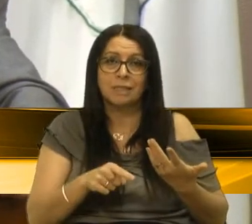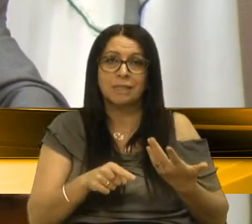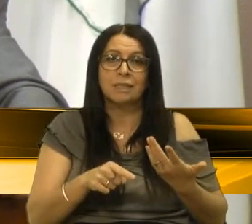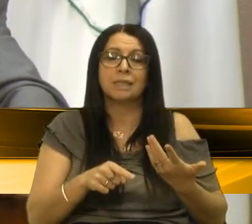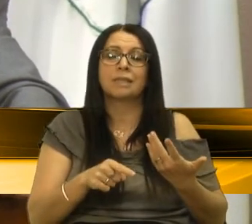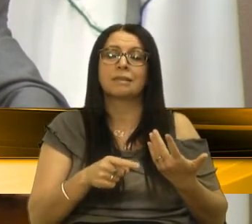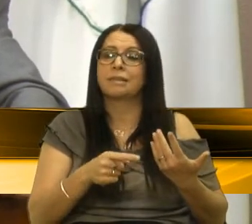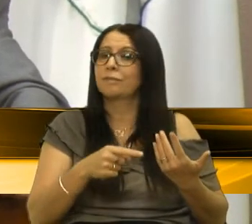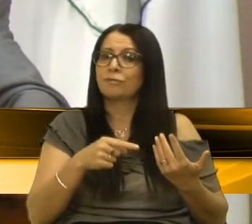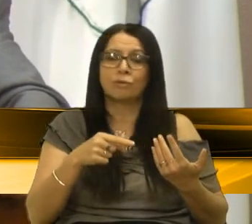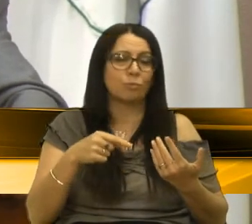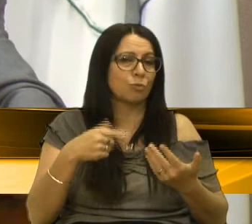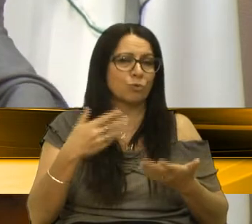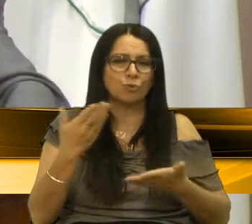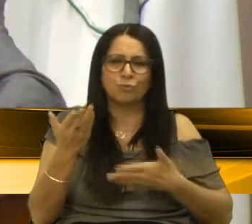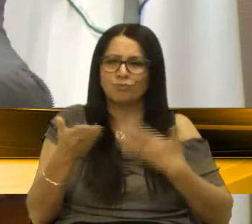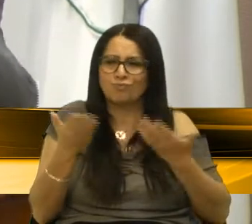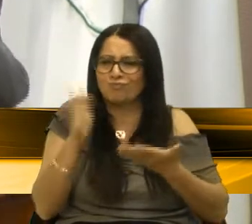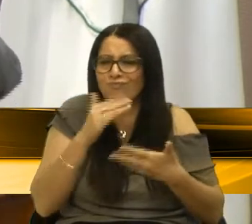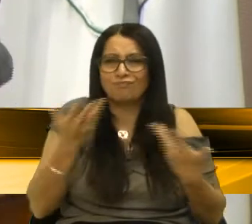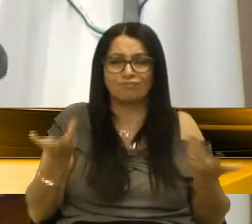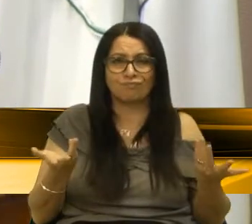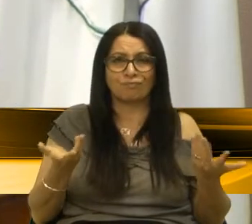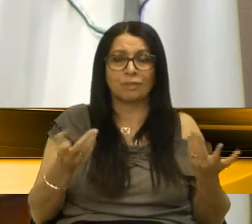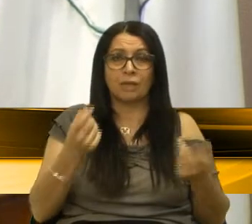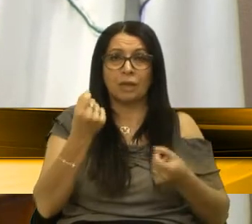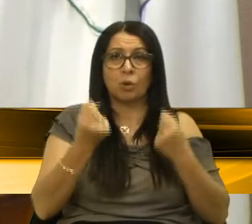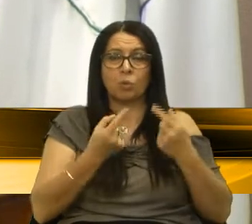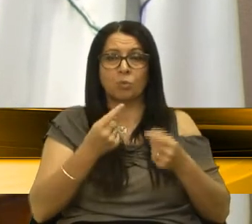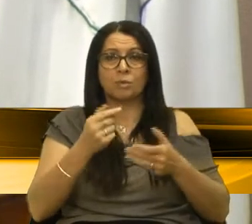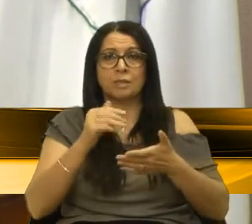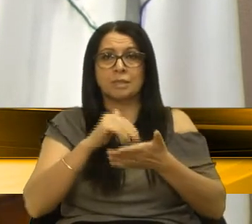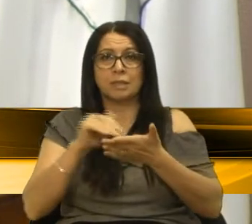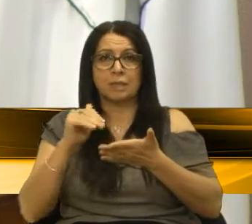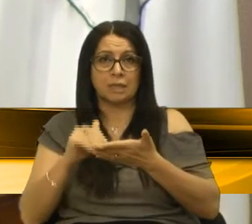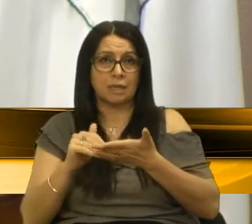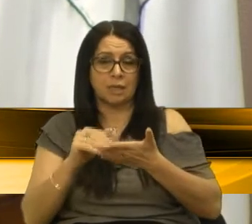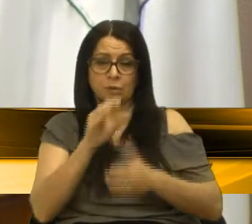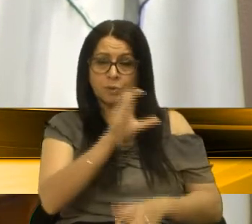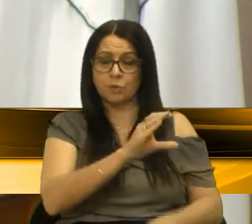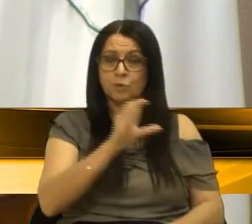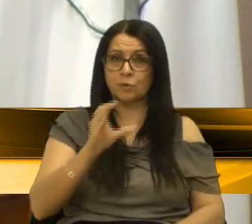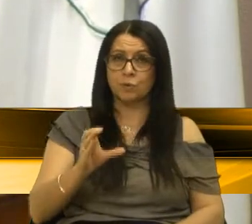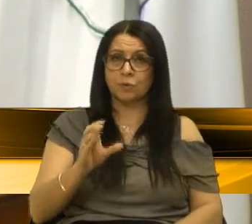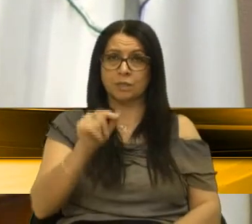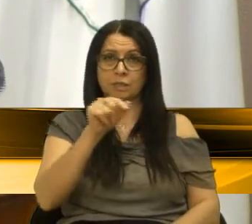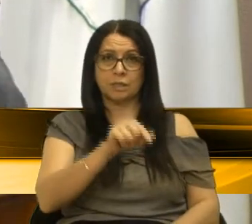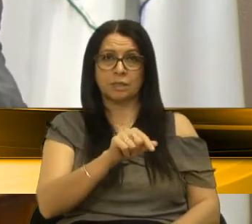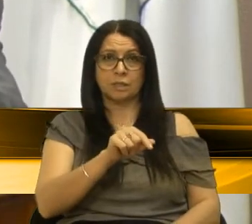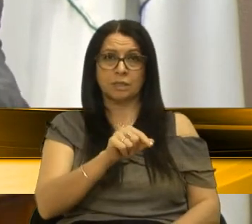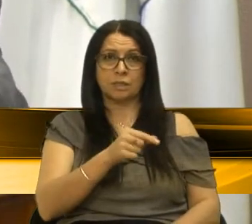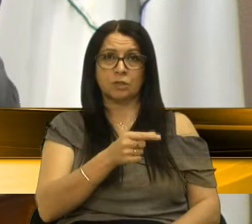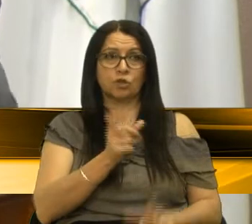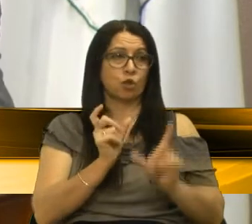muito maltratado. E aqui, alguns secretários e CCs, além de